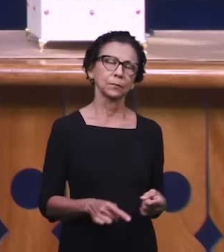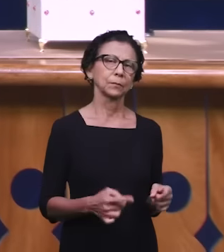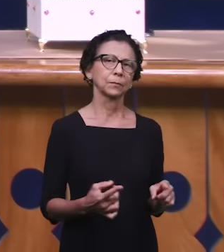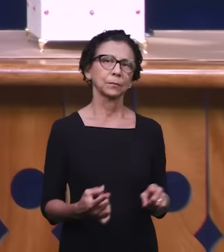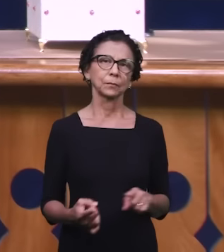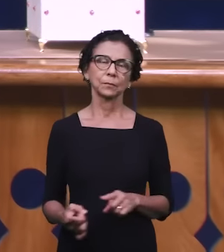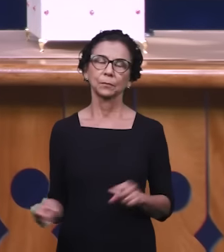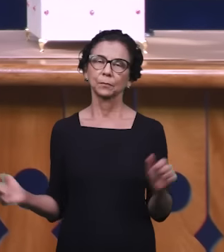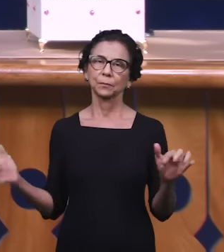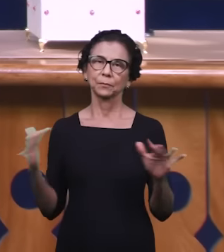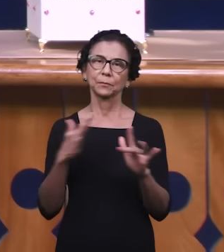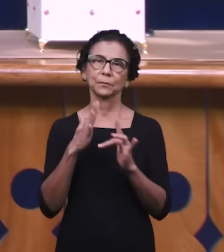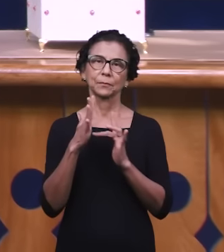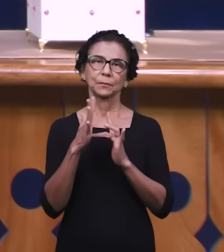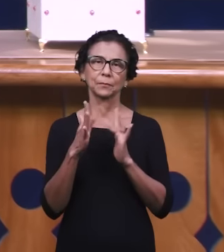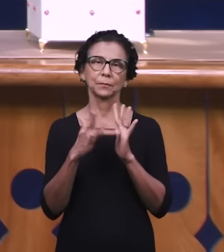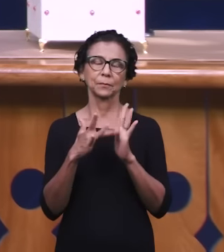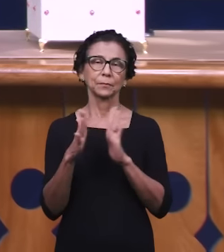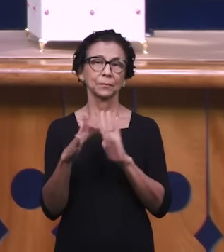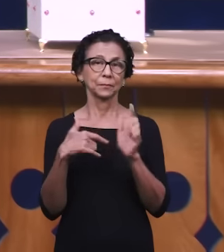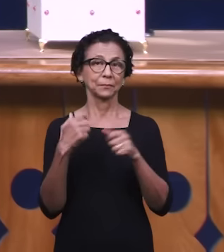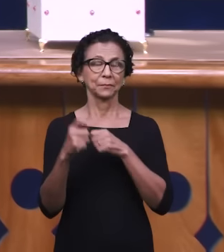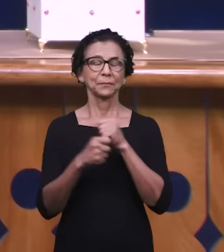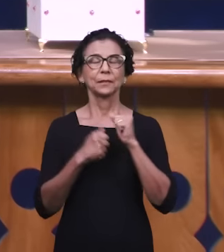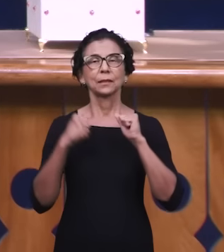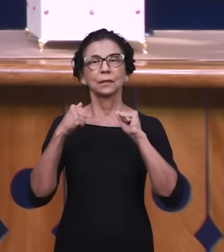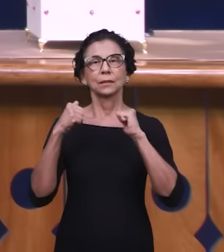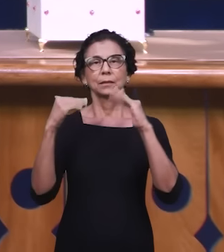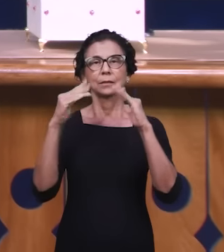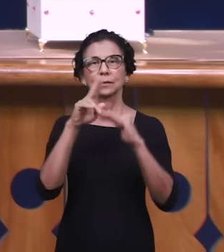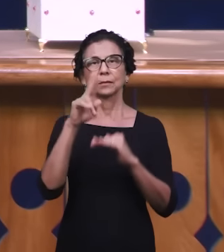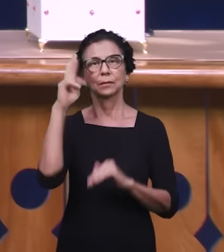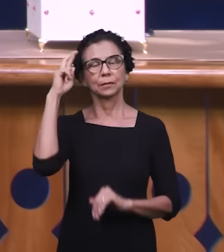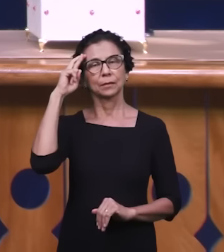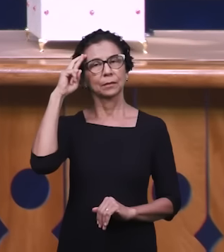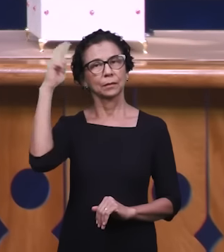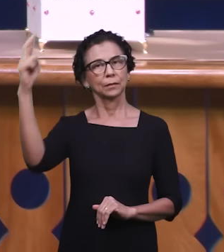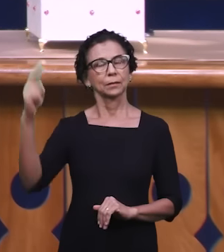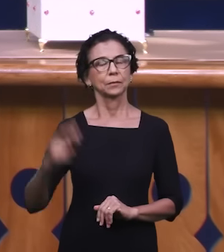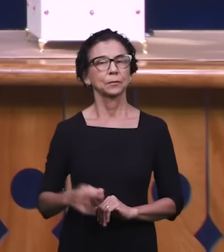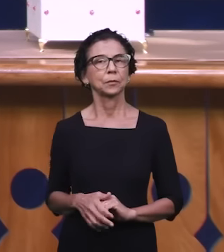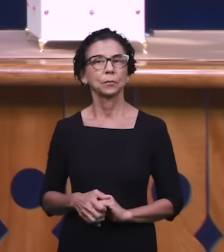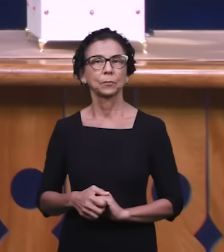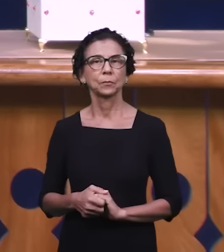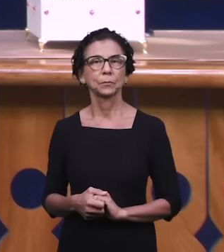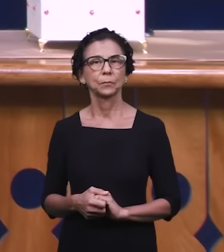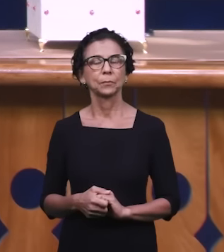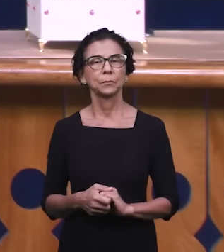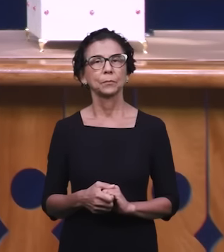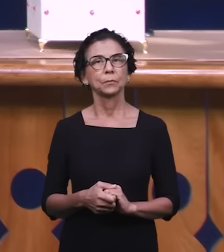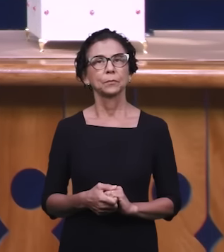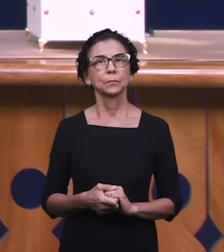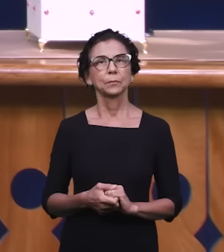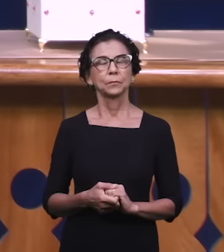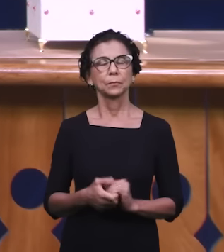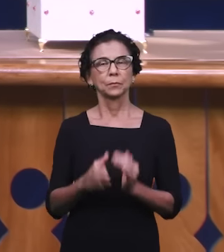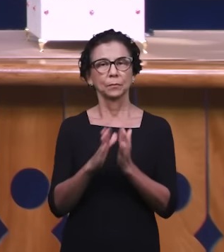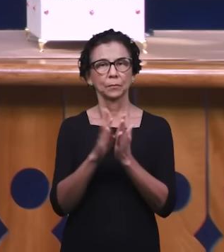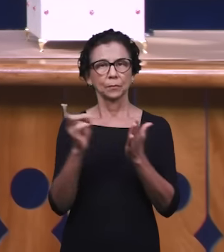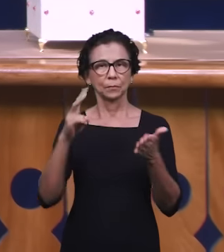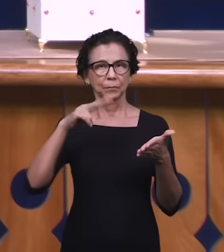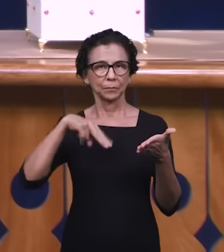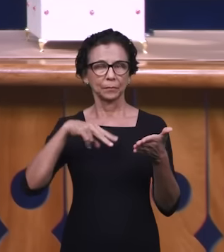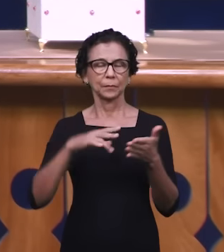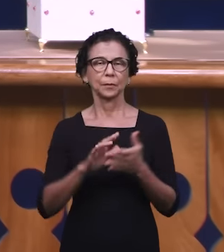Glórias a Jesus, aleluias. Bendito seja o nome do Senhor. Nós vamos então abrir as nossas Bíblias no